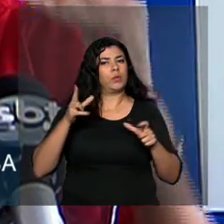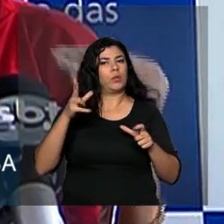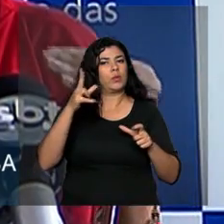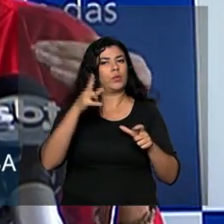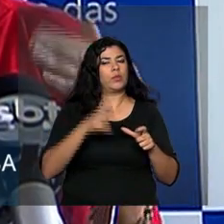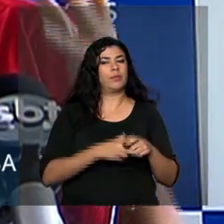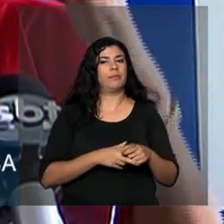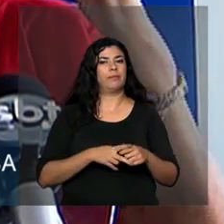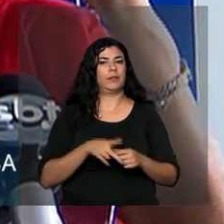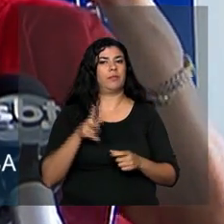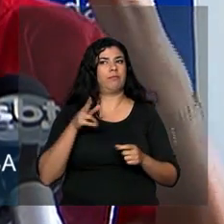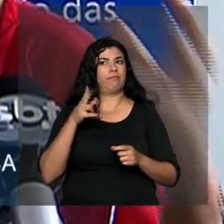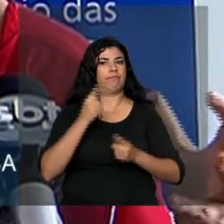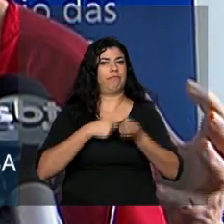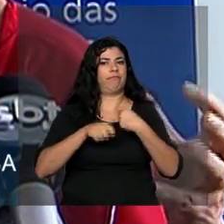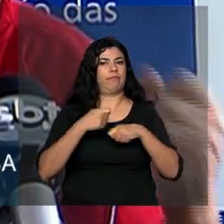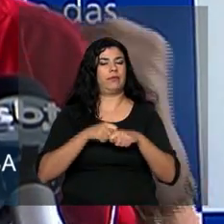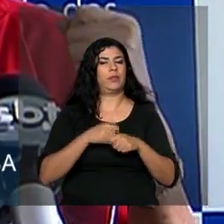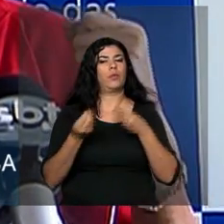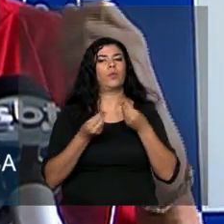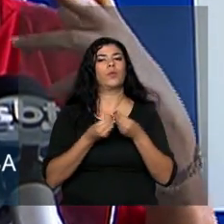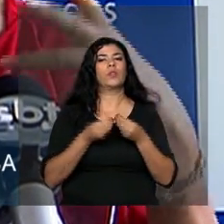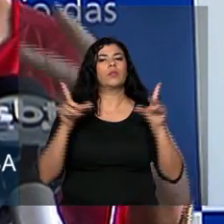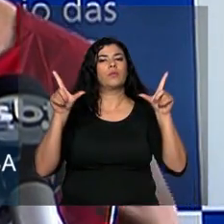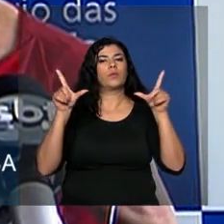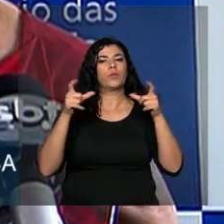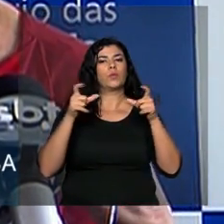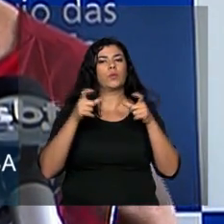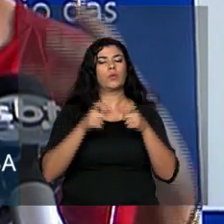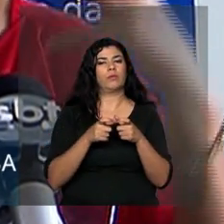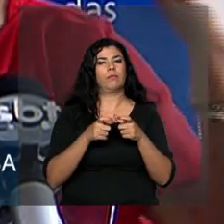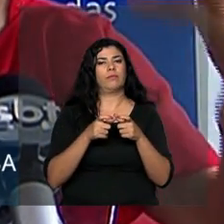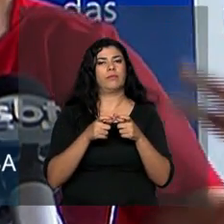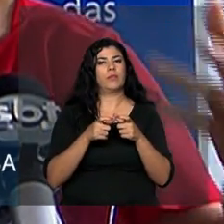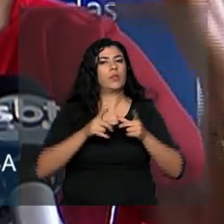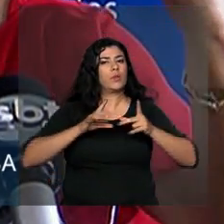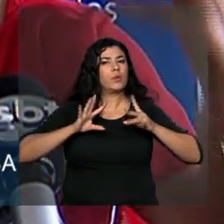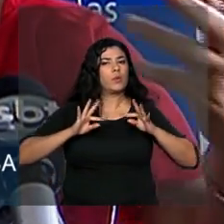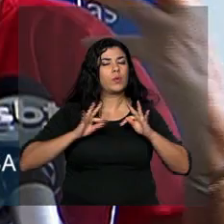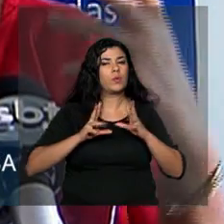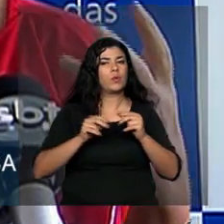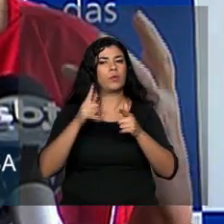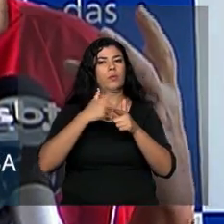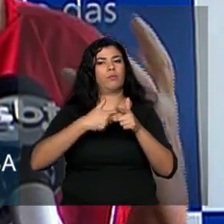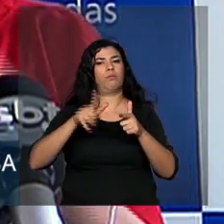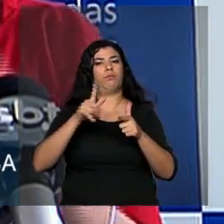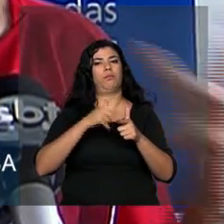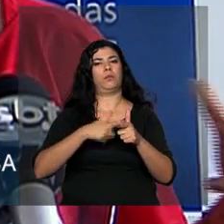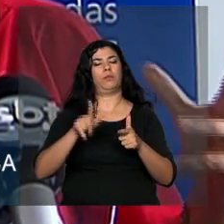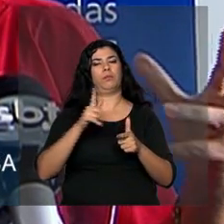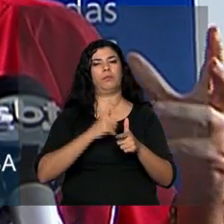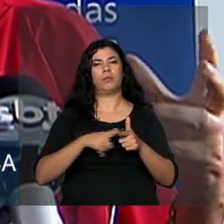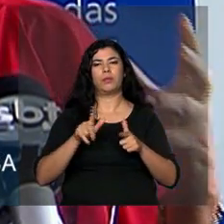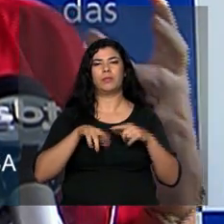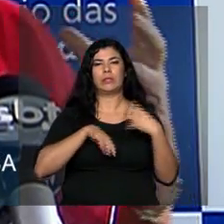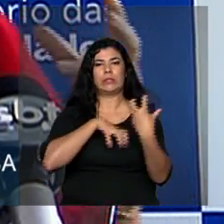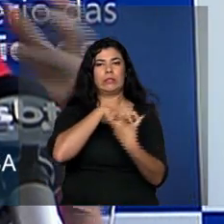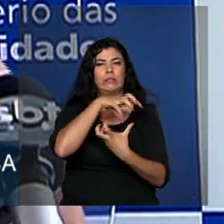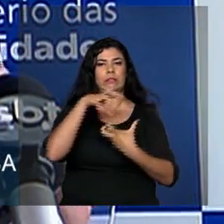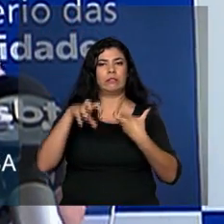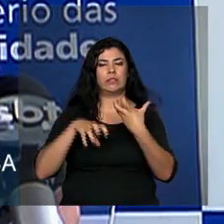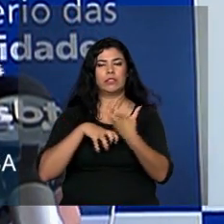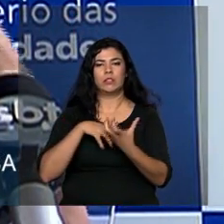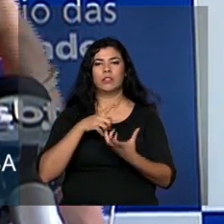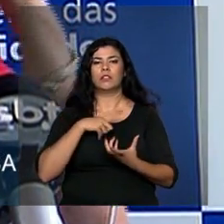do país o quê? Todos os efeitos da crise. Todos.